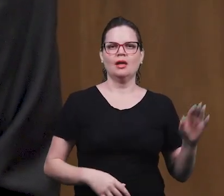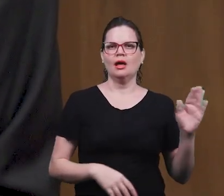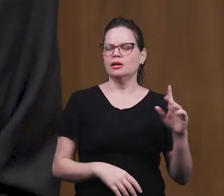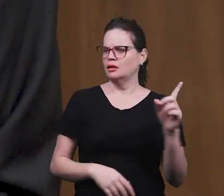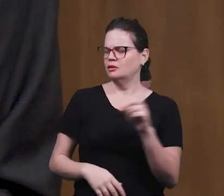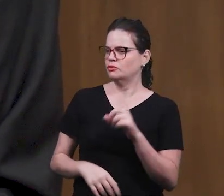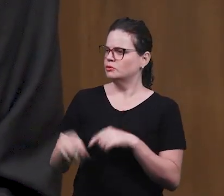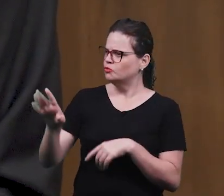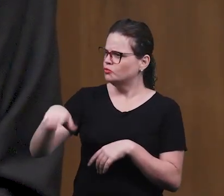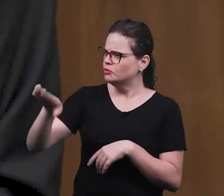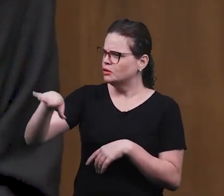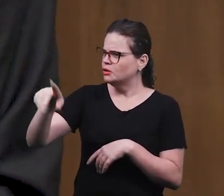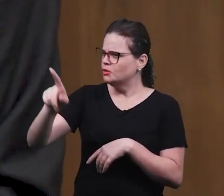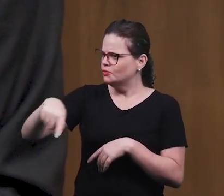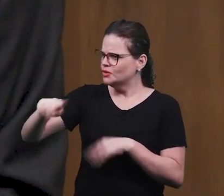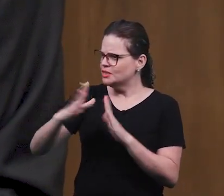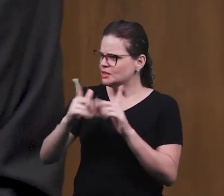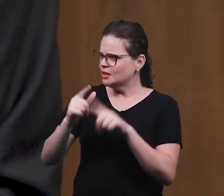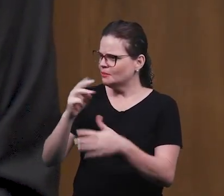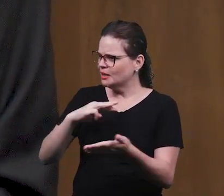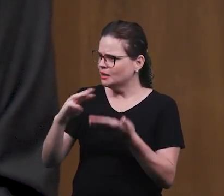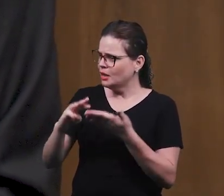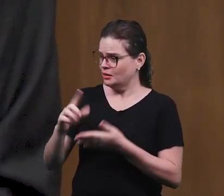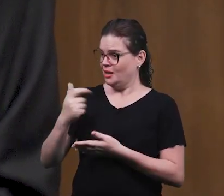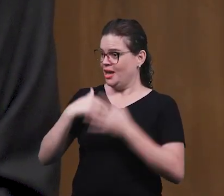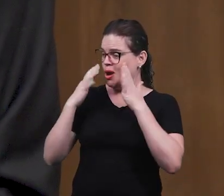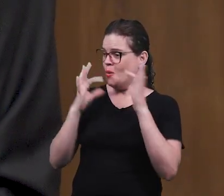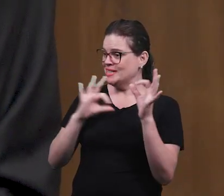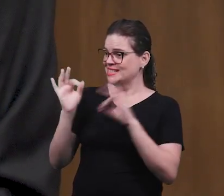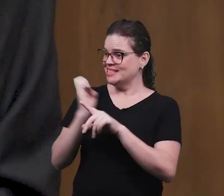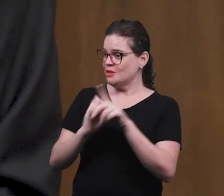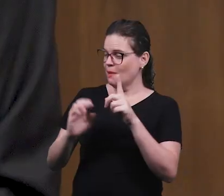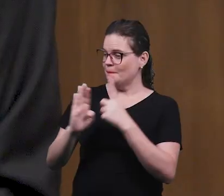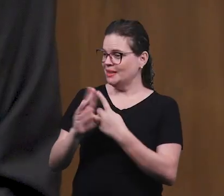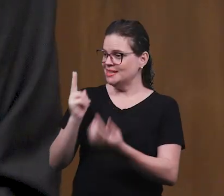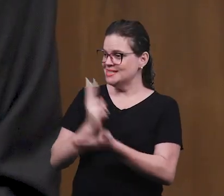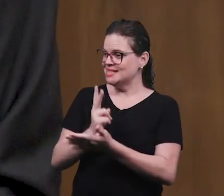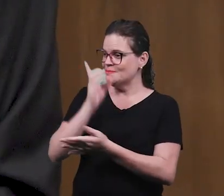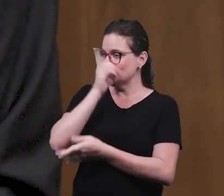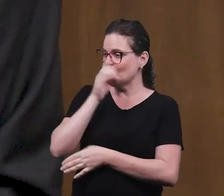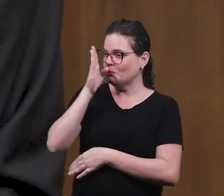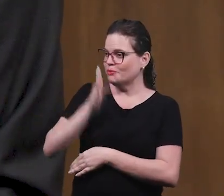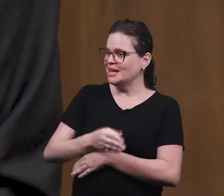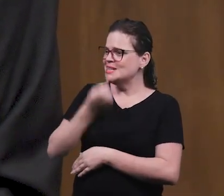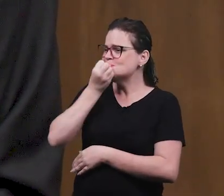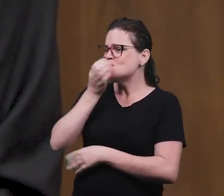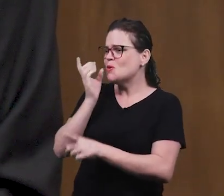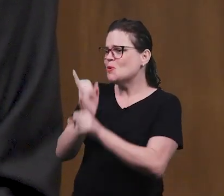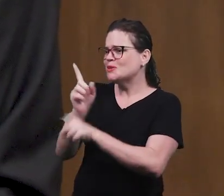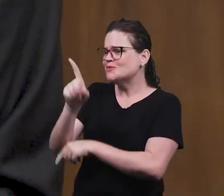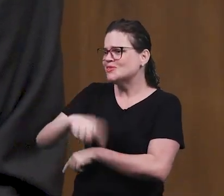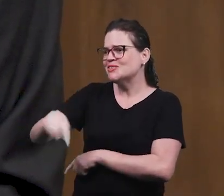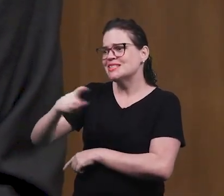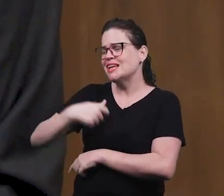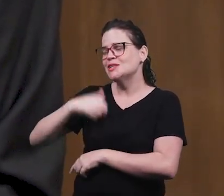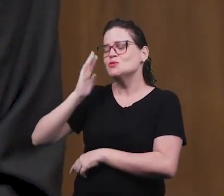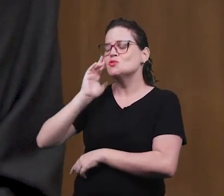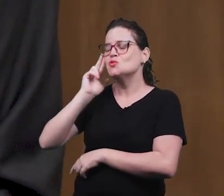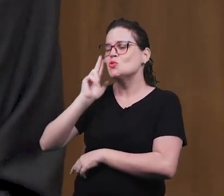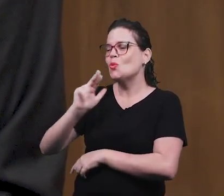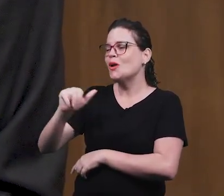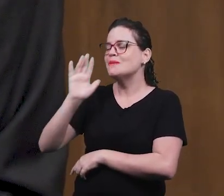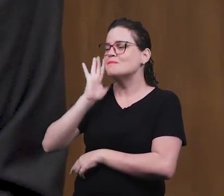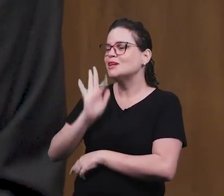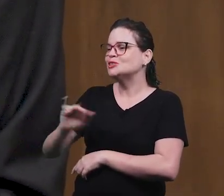Igreja Maranata? Eu assisto a escola bíblica dominical. Que alegria encontrar vocês aqui, jamais